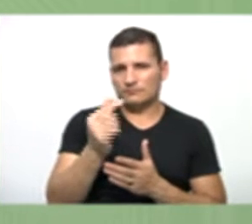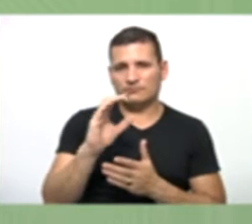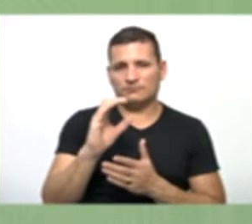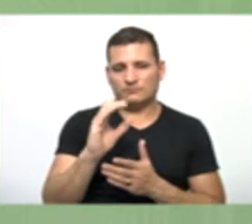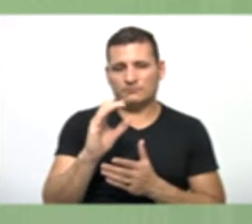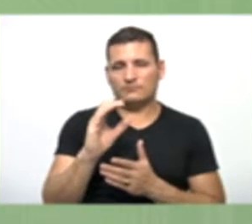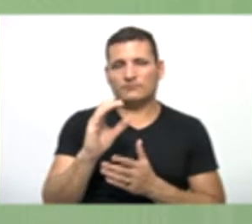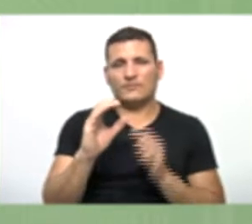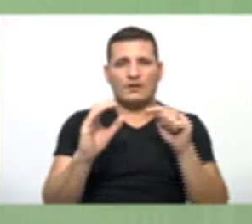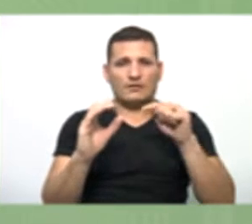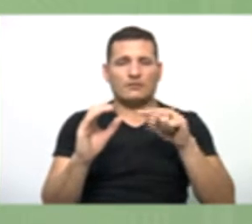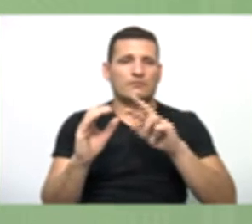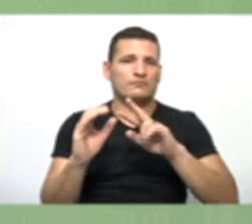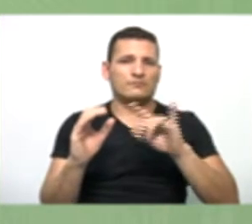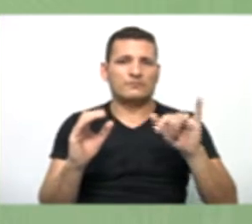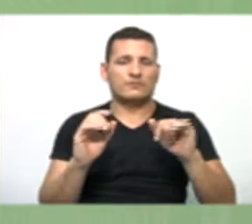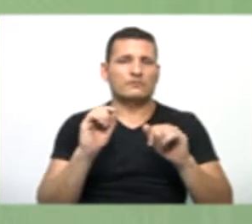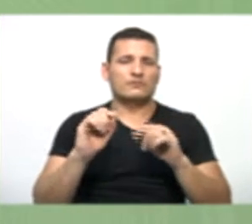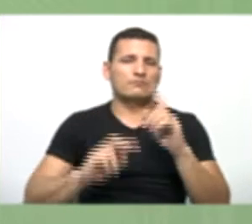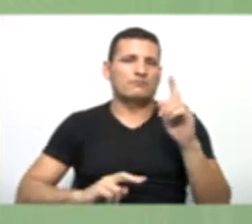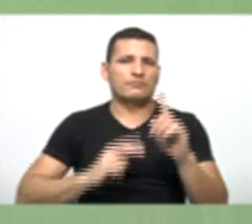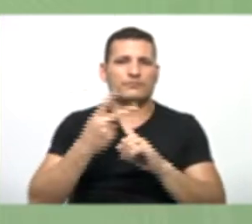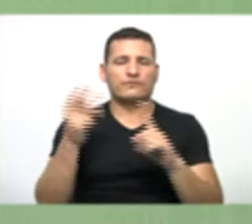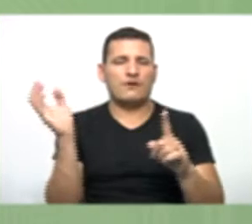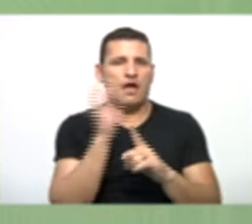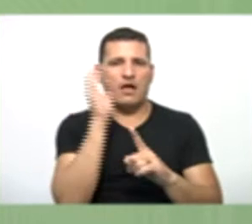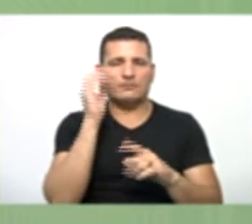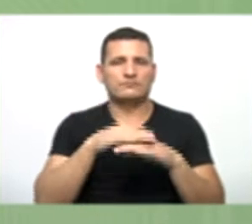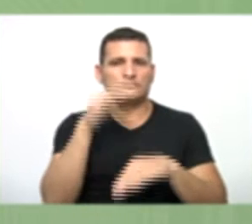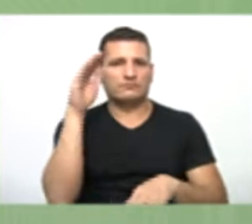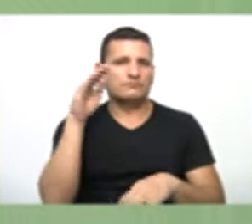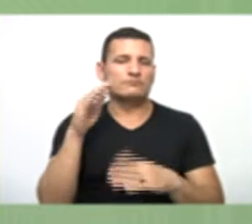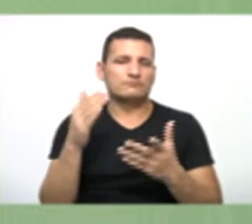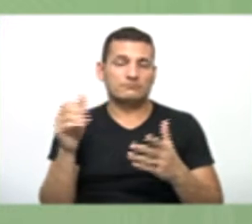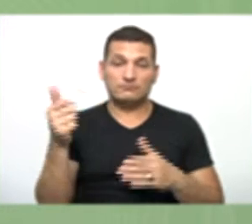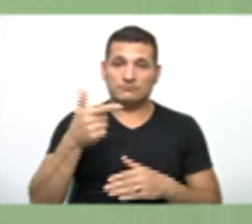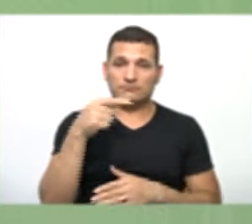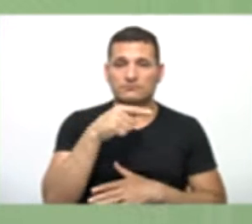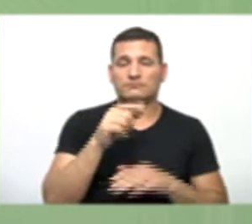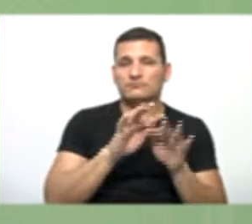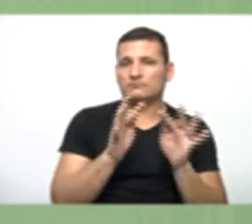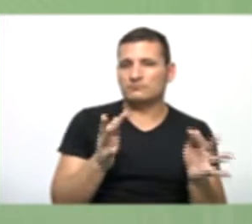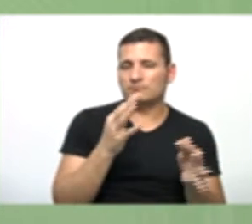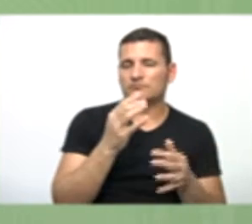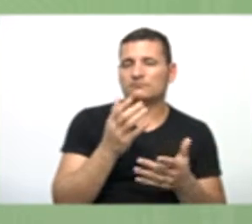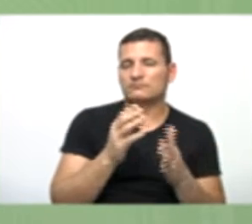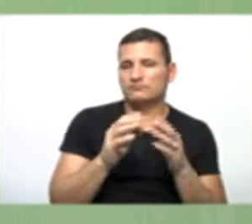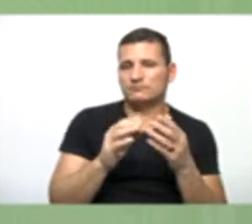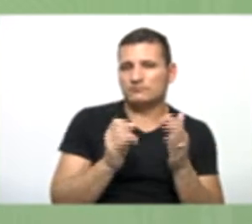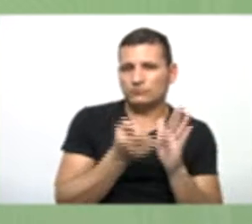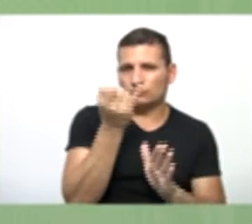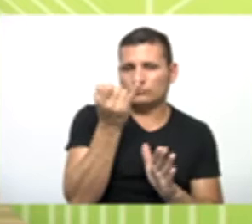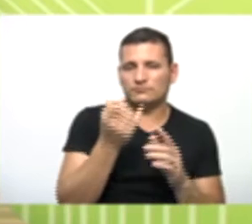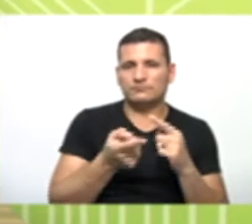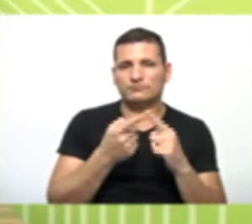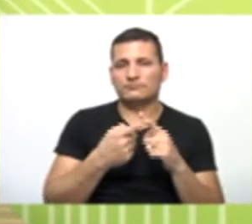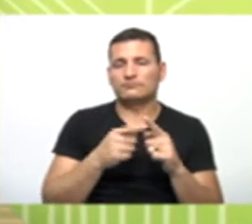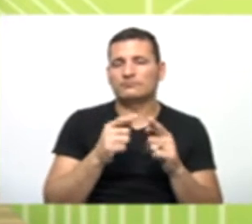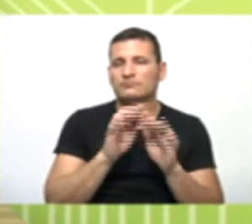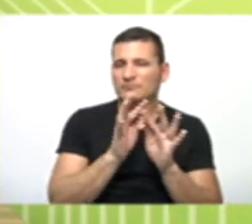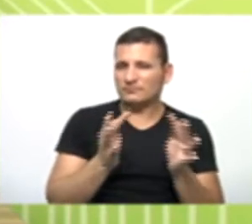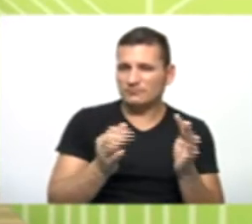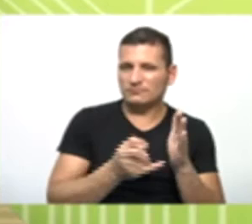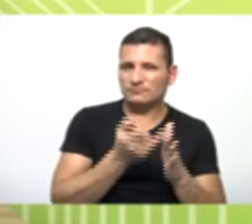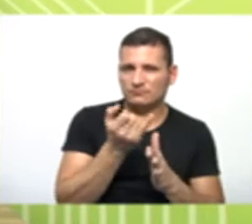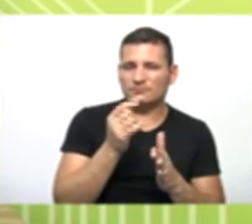ganhar rendimentos muito mais rápido do que no juros simples, porque aqui no juros simples eu calculava sempre